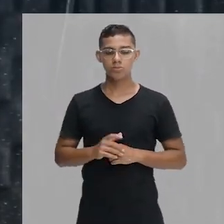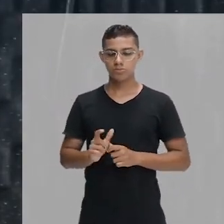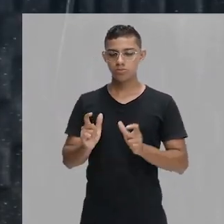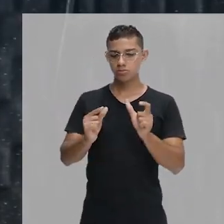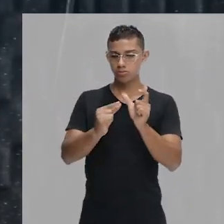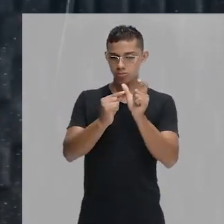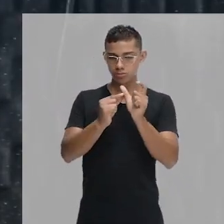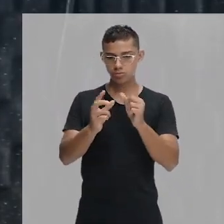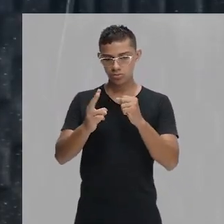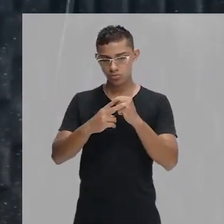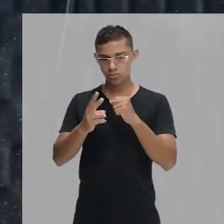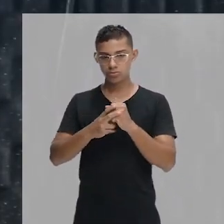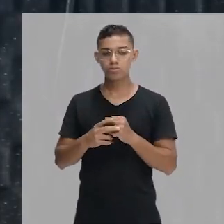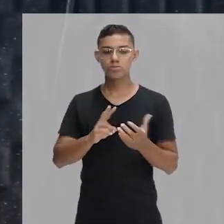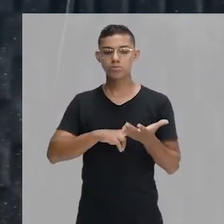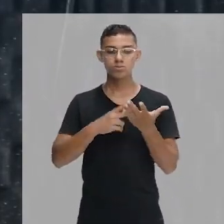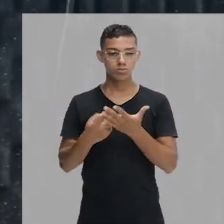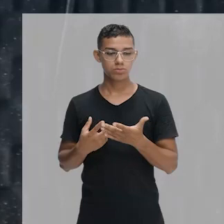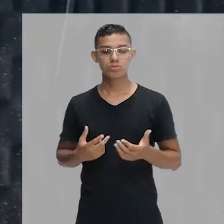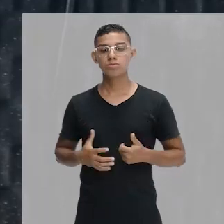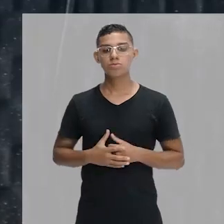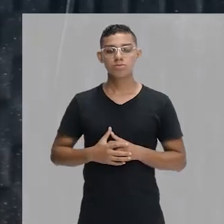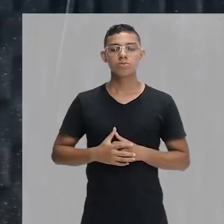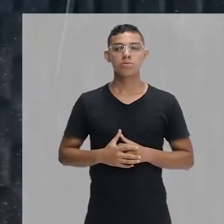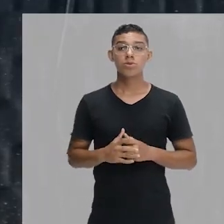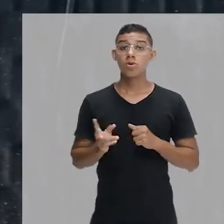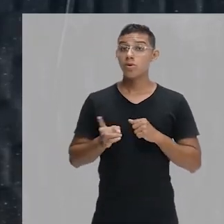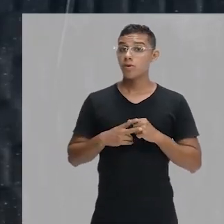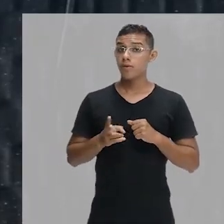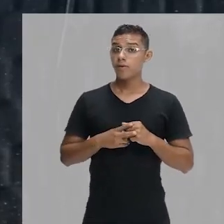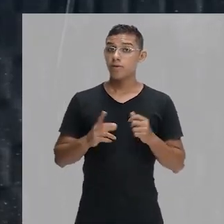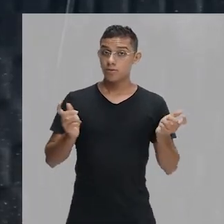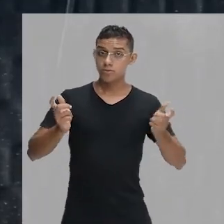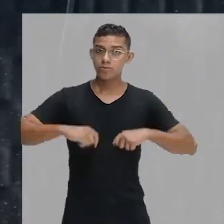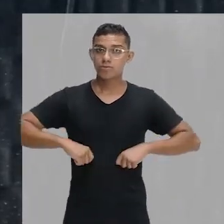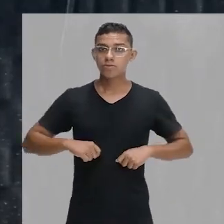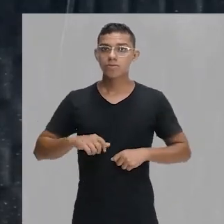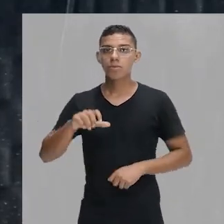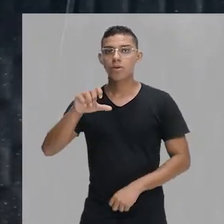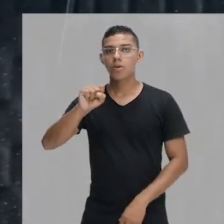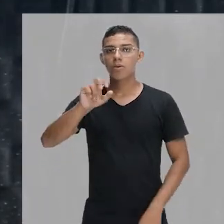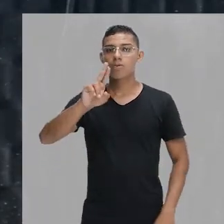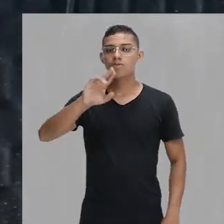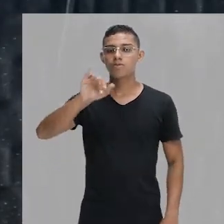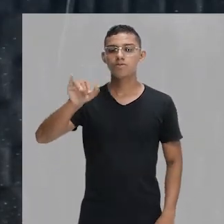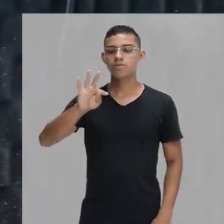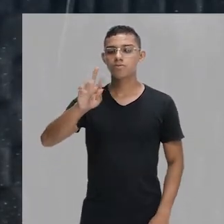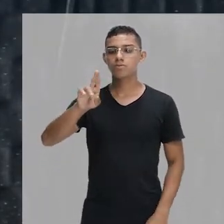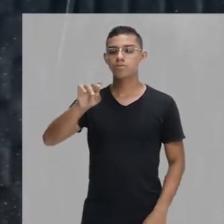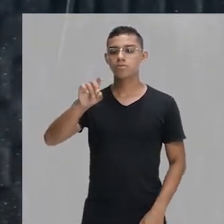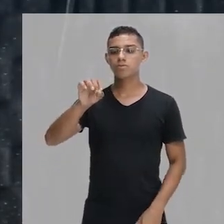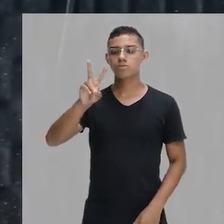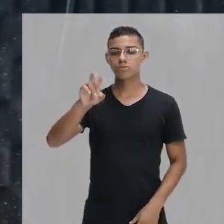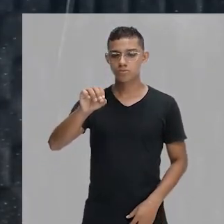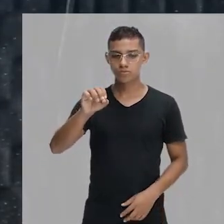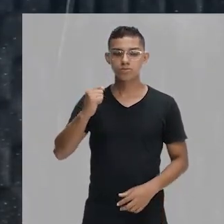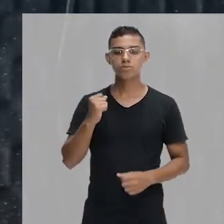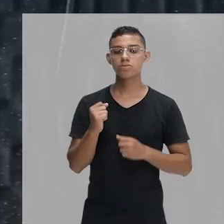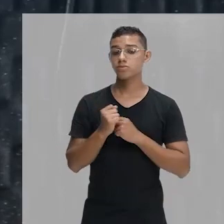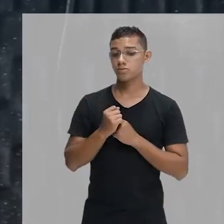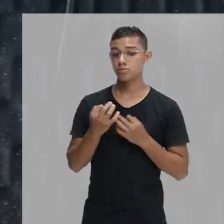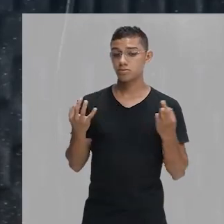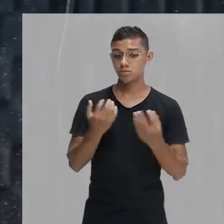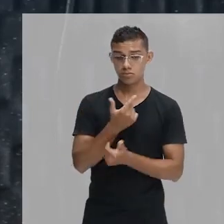Então, traduzindo tudo isso, para conjugar um verbo com pretérito do subjuntivo imperfeito, tá? Um pretérito